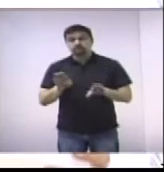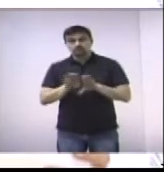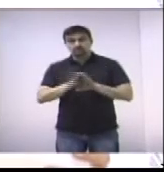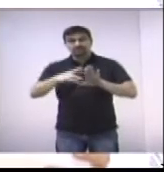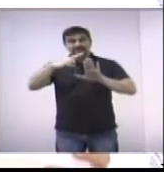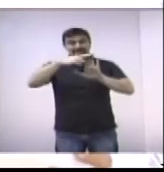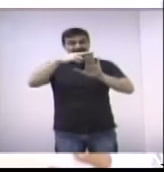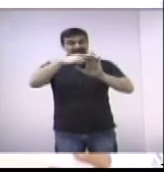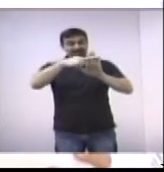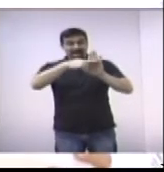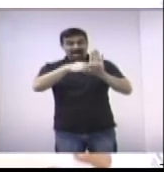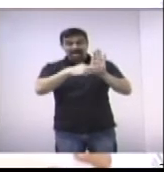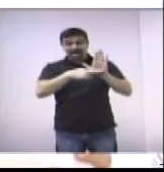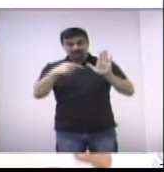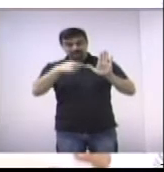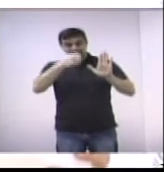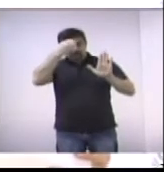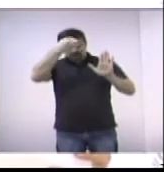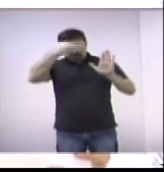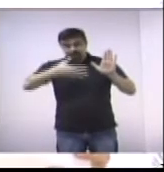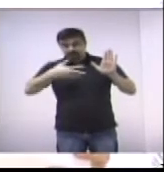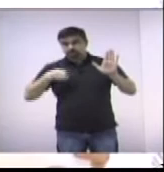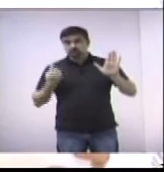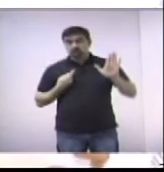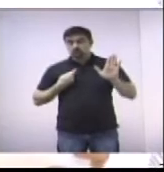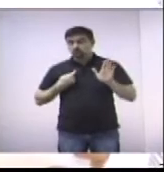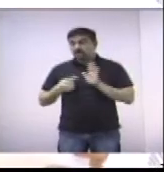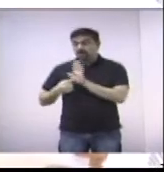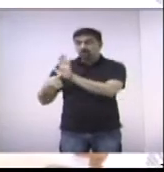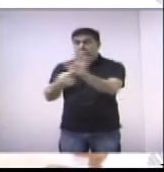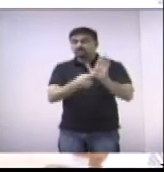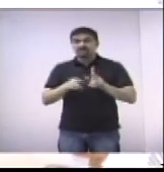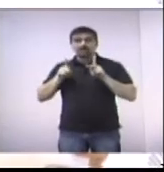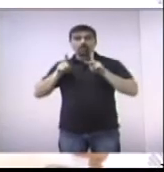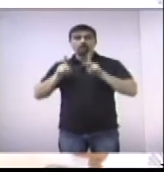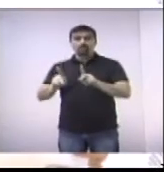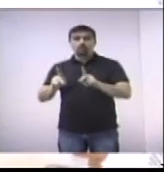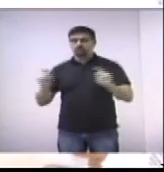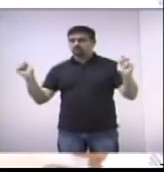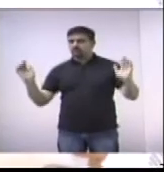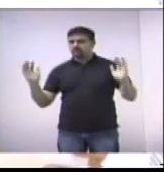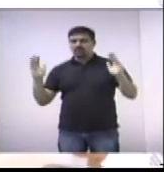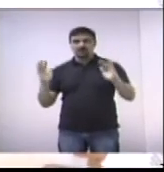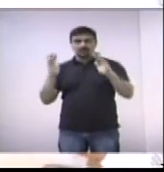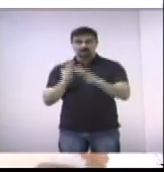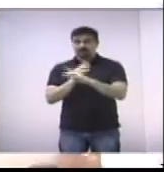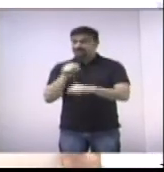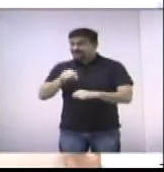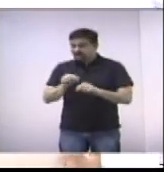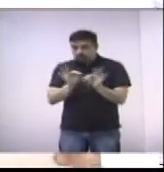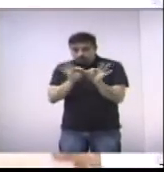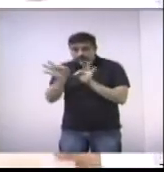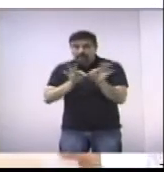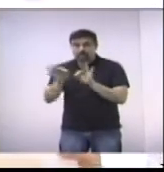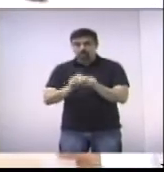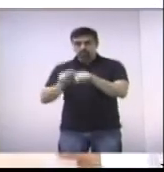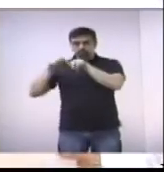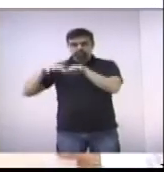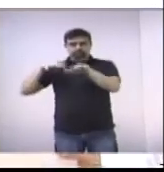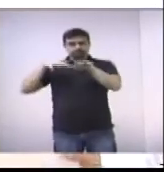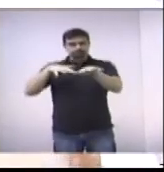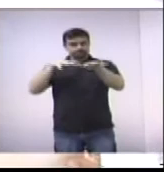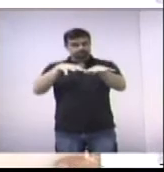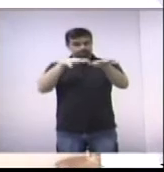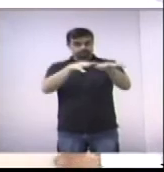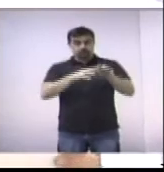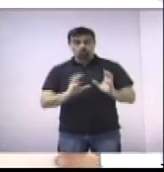regras, pré-requisitos, deixa de ser uma manifestação espontânea para ser considerado desfile de escola de samba. 14.